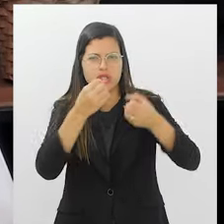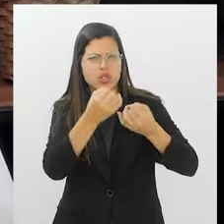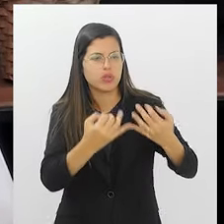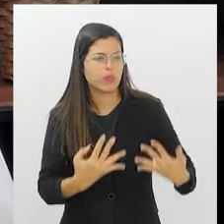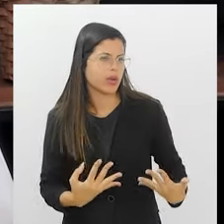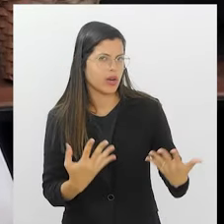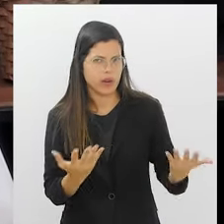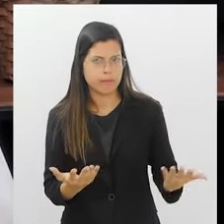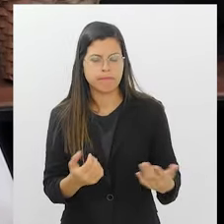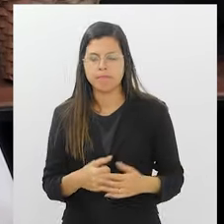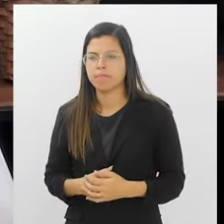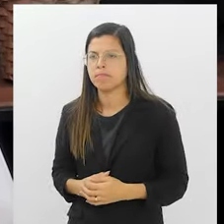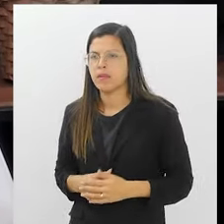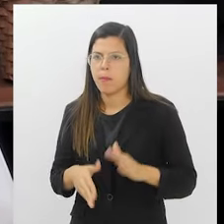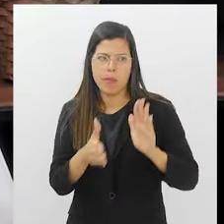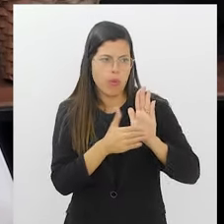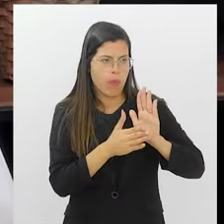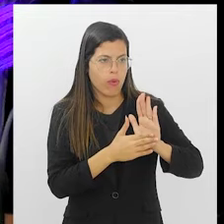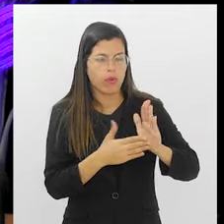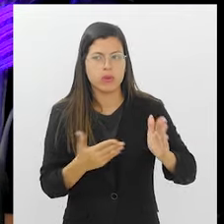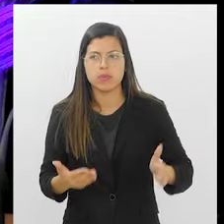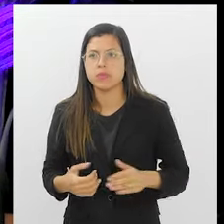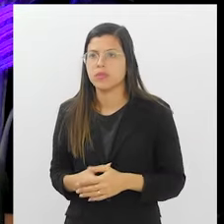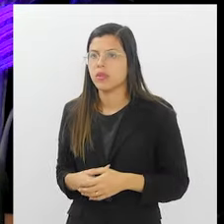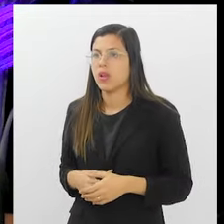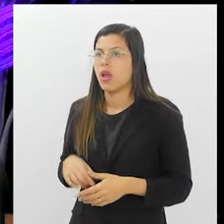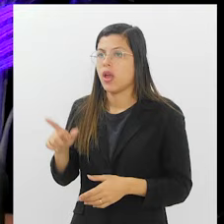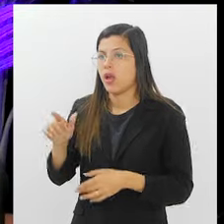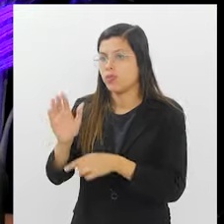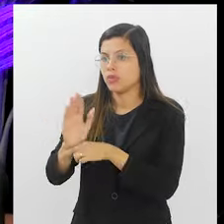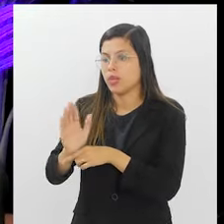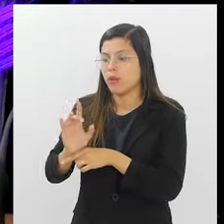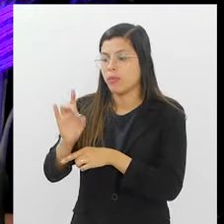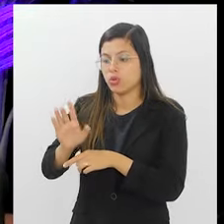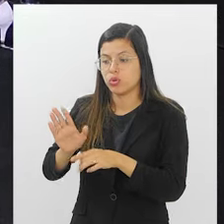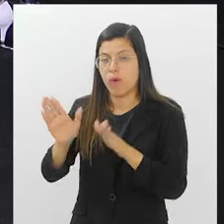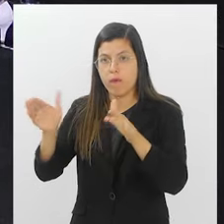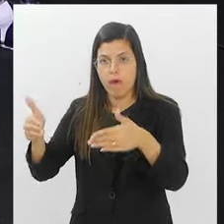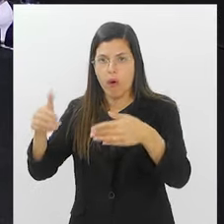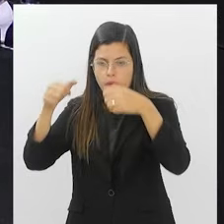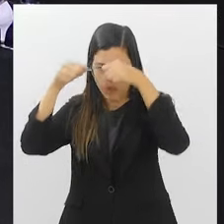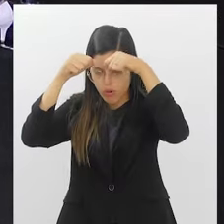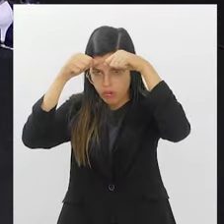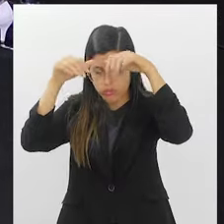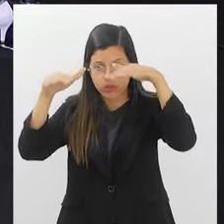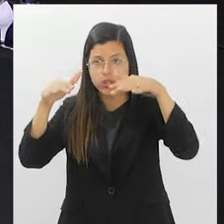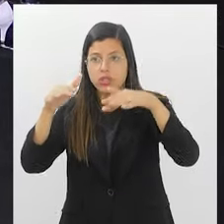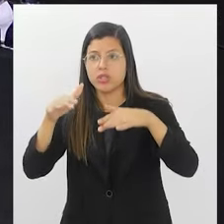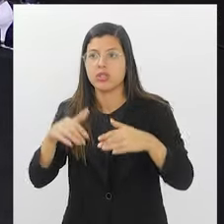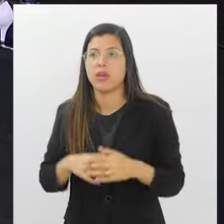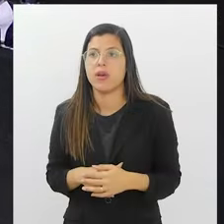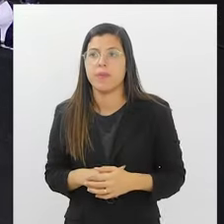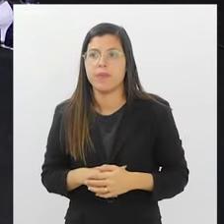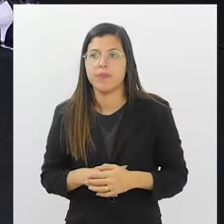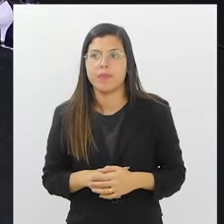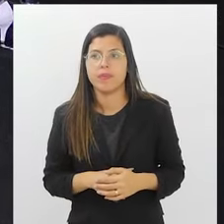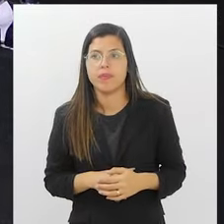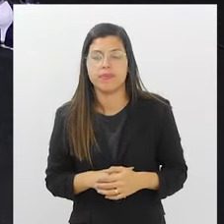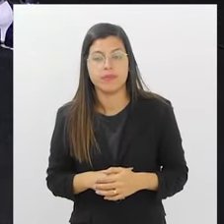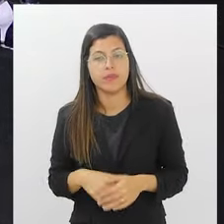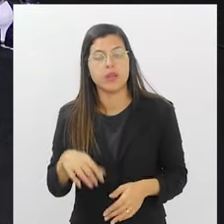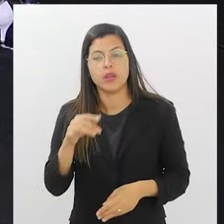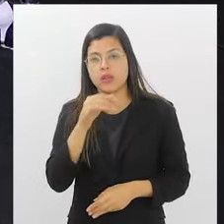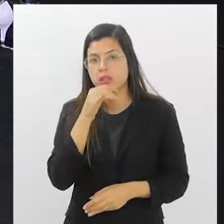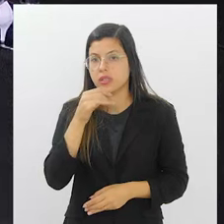autistas? Explica um pouco para a gente, deputado, o cinema a proposta. Seria só para os autistas. E o cinema, a sessão azul, seria o